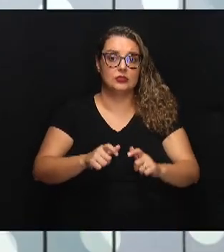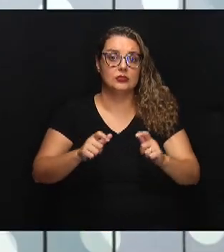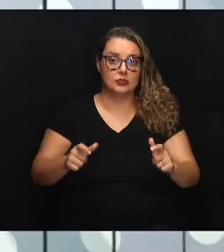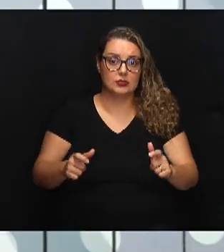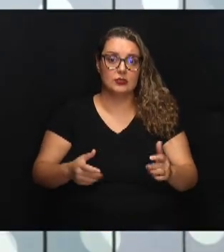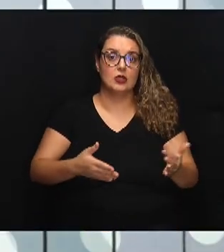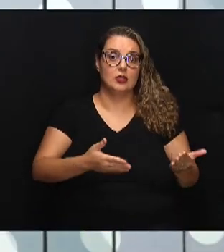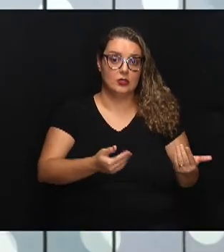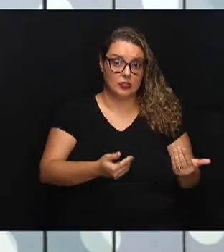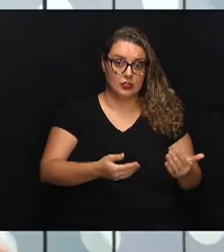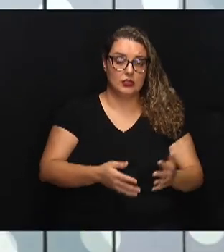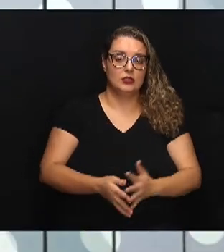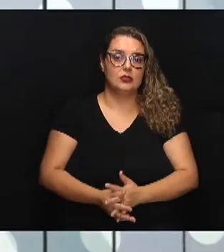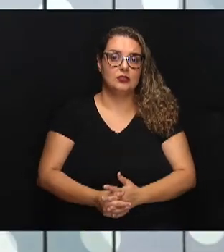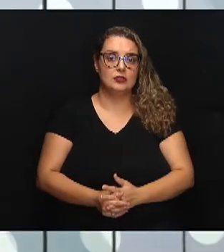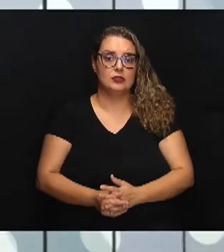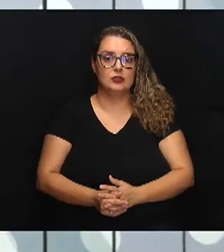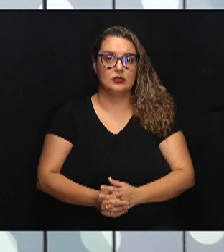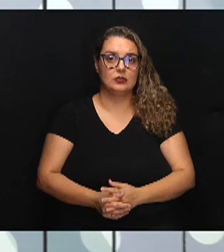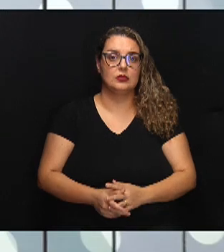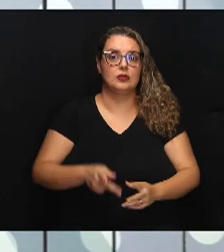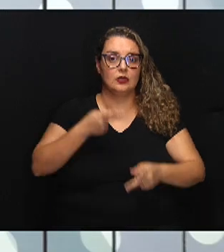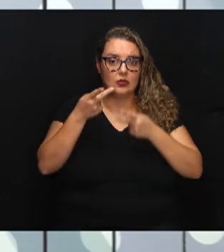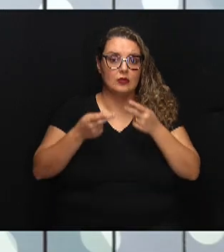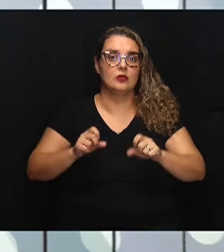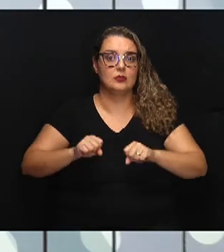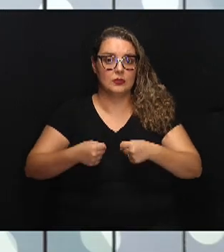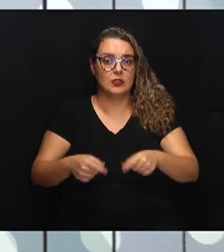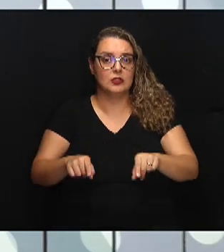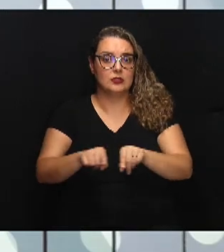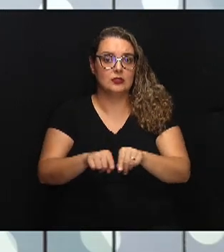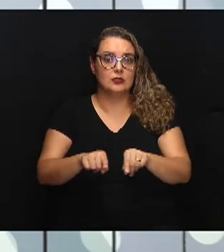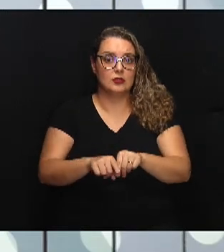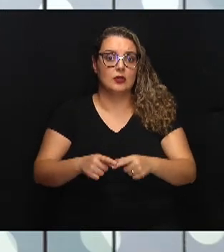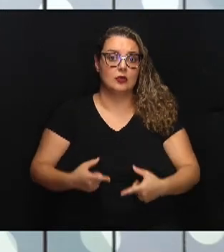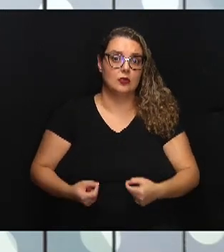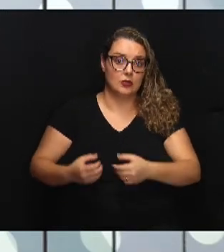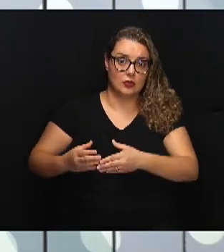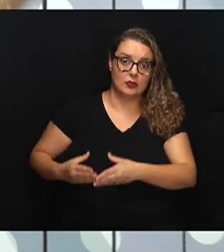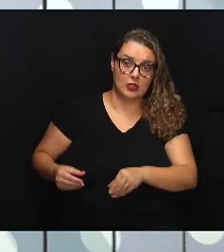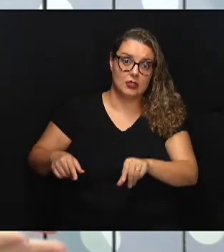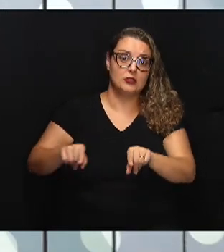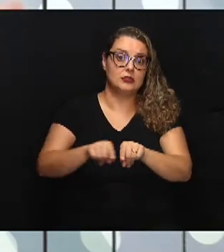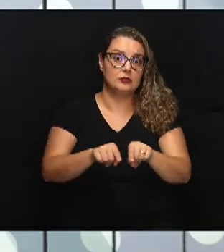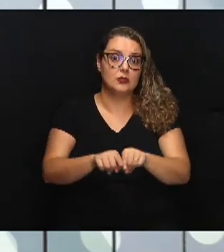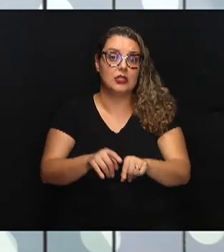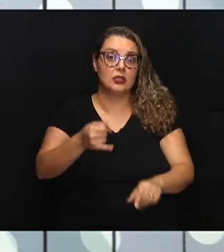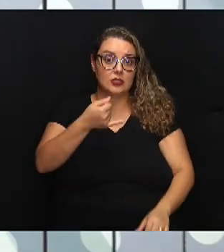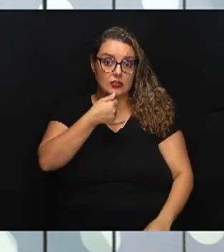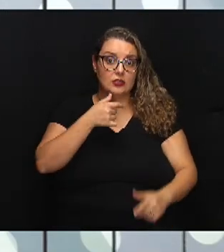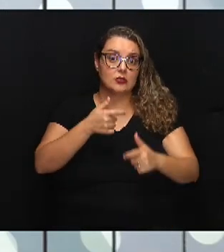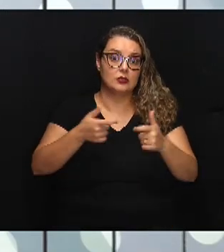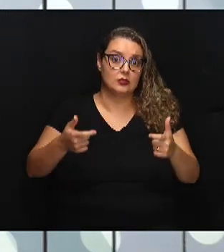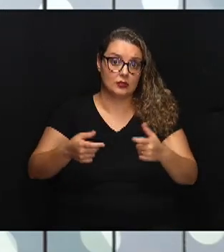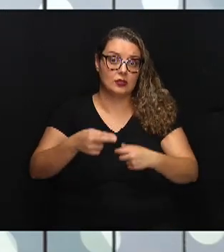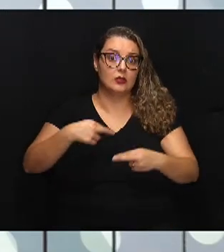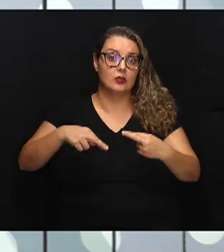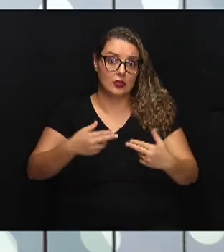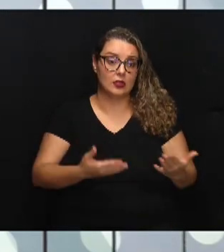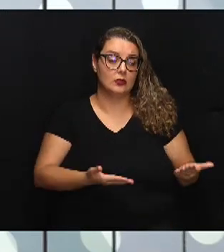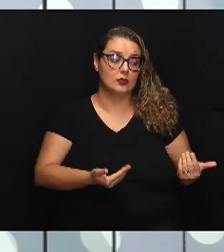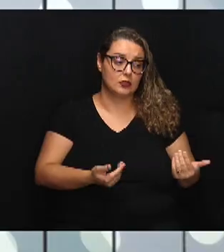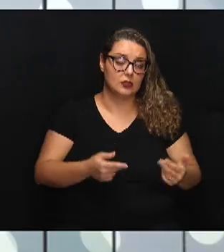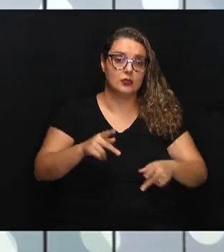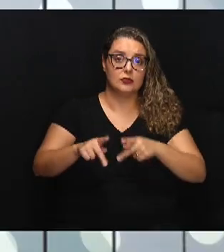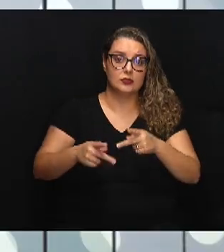os jovens e agora você também reforçou isso, né, que o câncer de pâncreas também, infelizmente, está aumentando entre a população mais